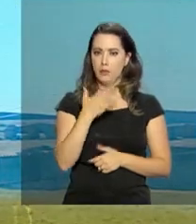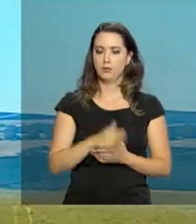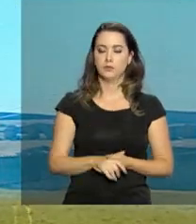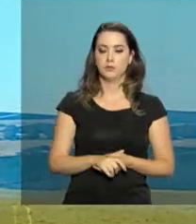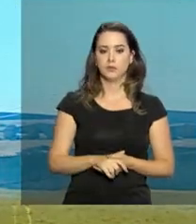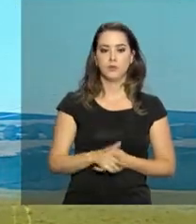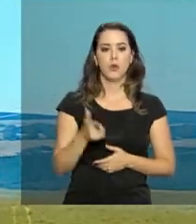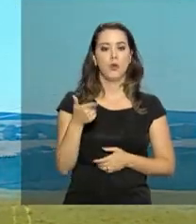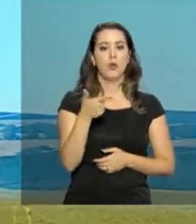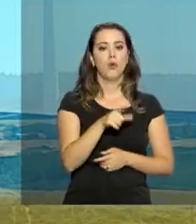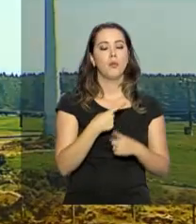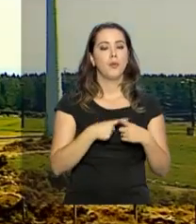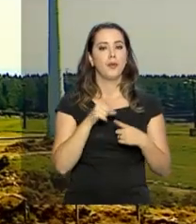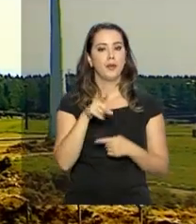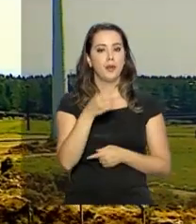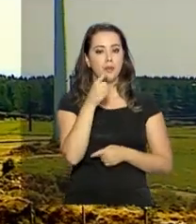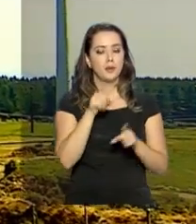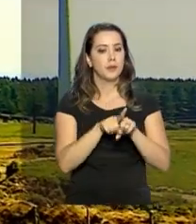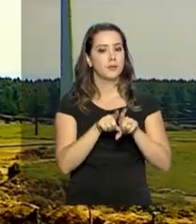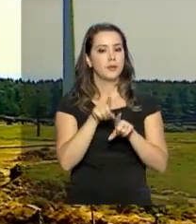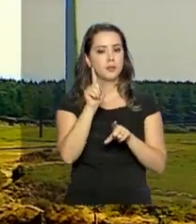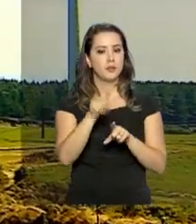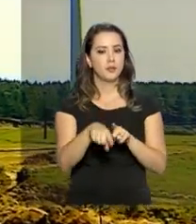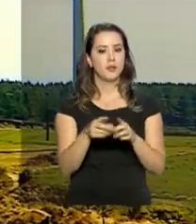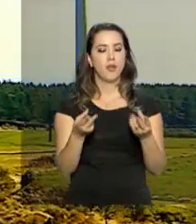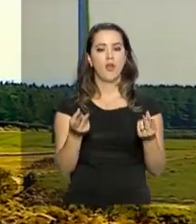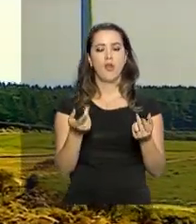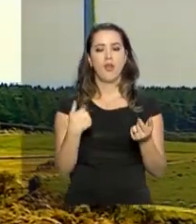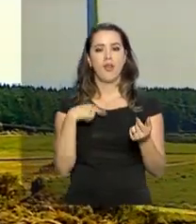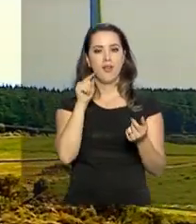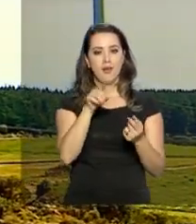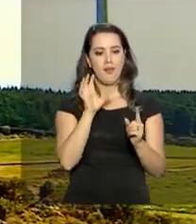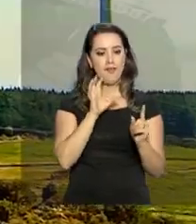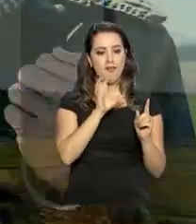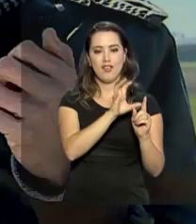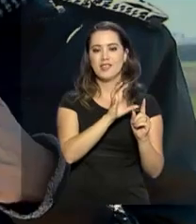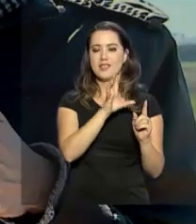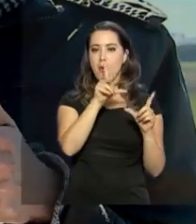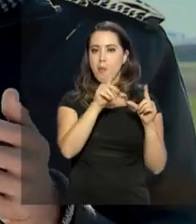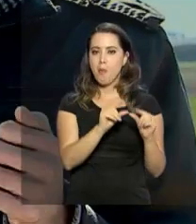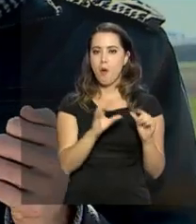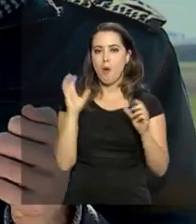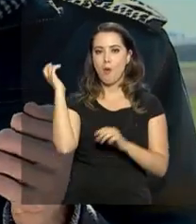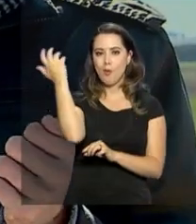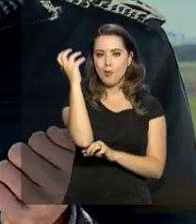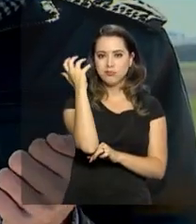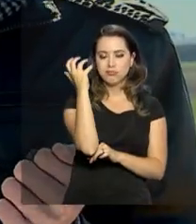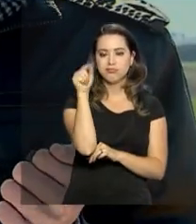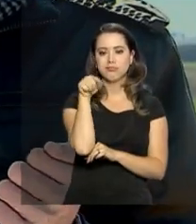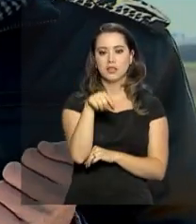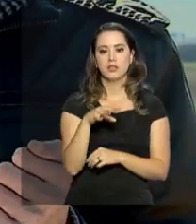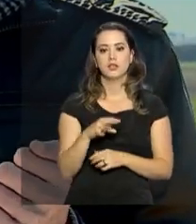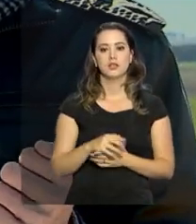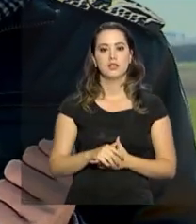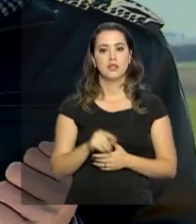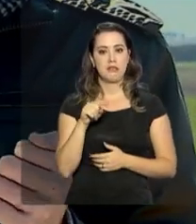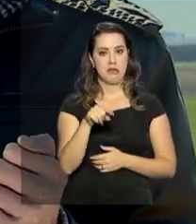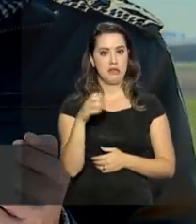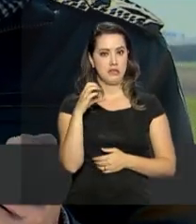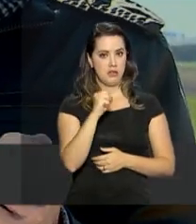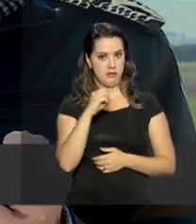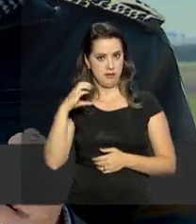Outra vantagem das usinas eólicas é o baixo impacto no meio ambiente. Aqui no caso de Palmas, né, a gente